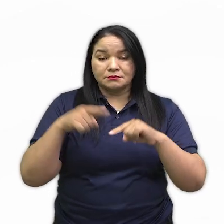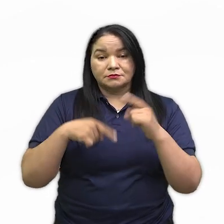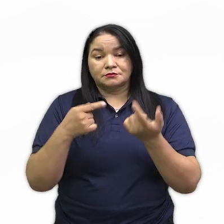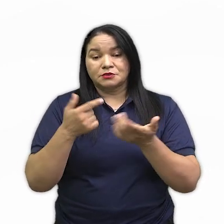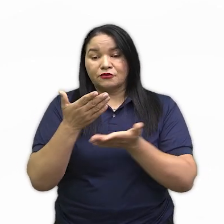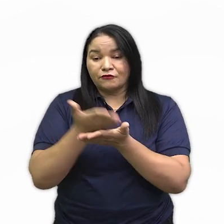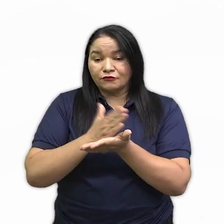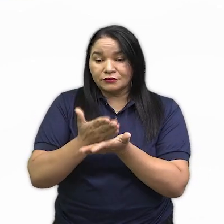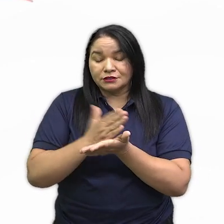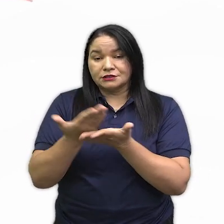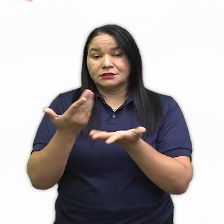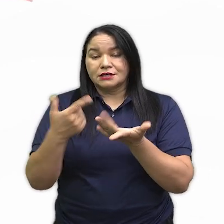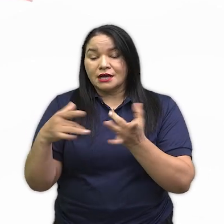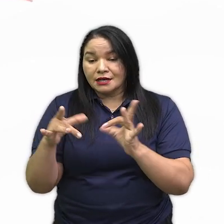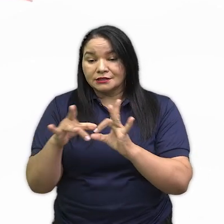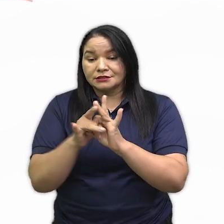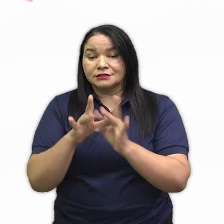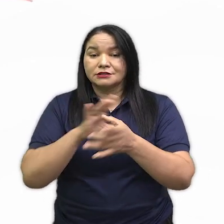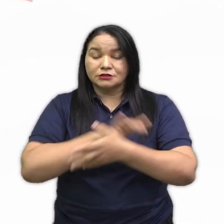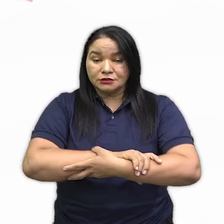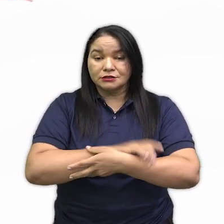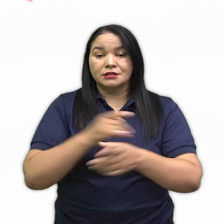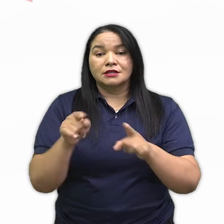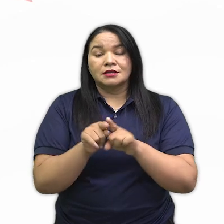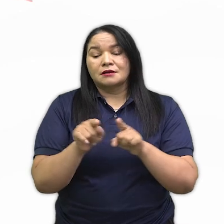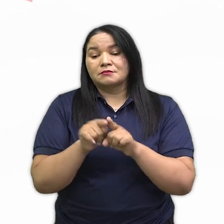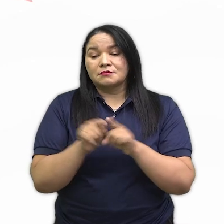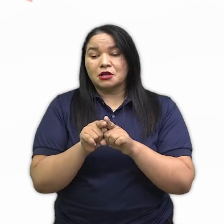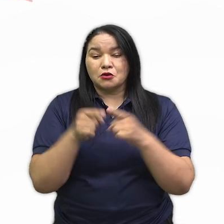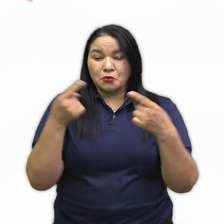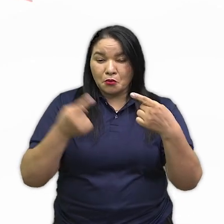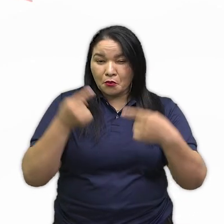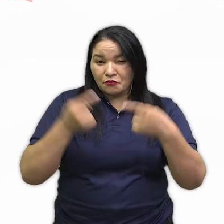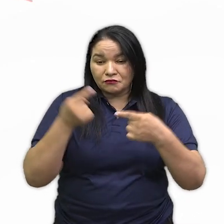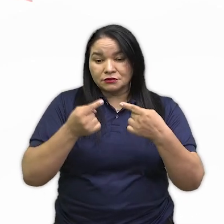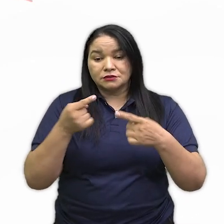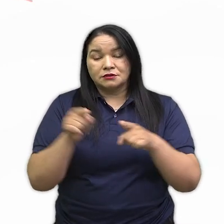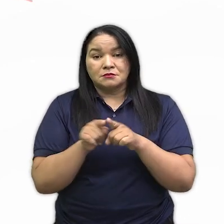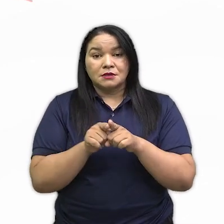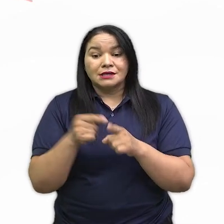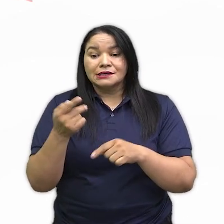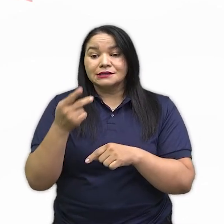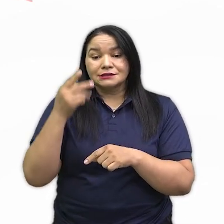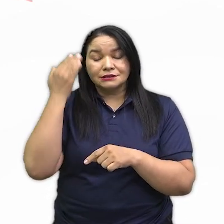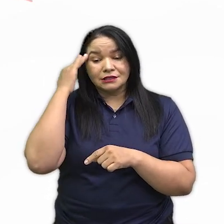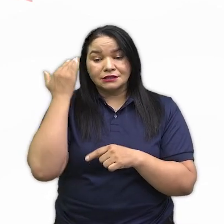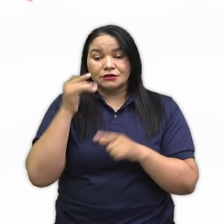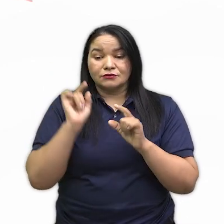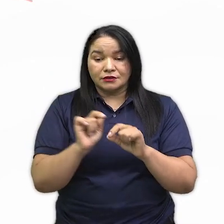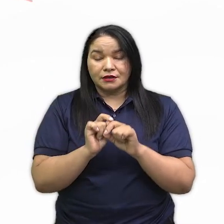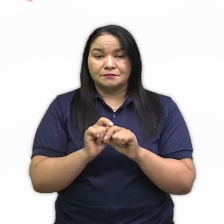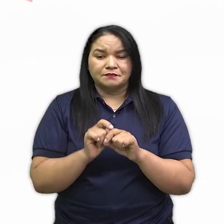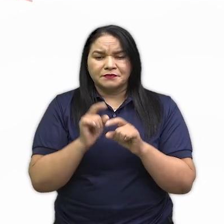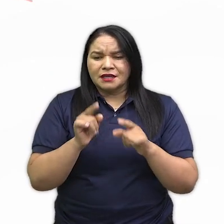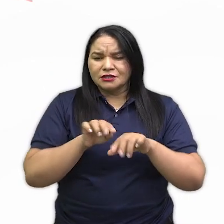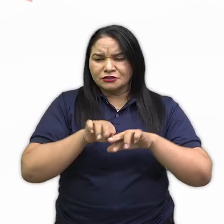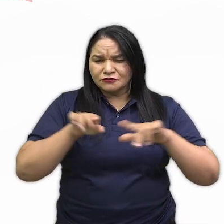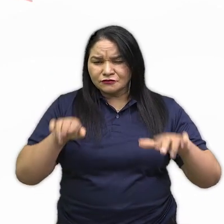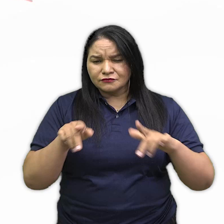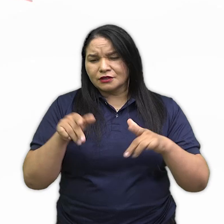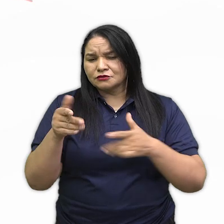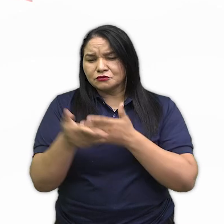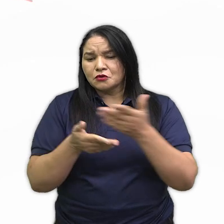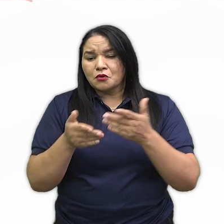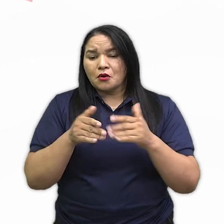fronteiras, alianças e conflitos, buscando compreender as dinâmicas que moldam ali o